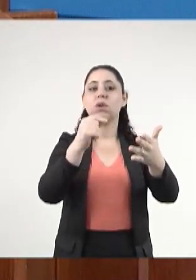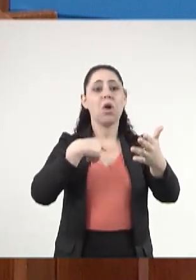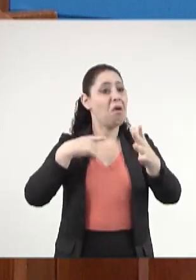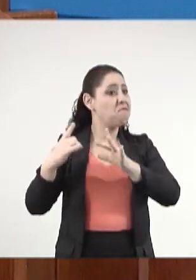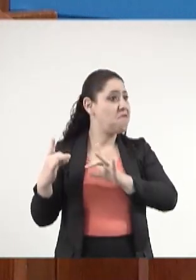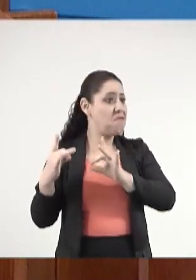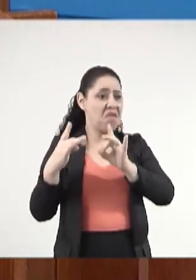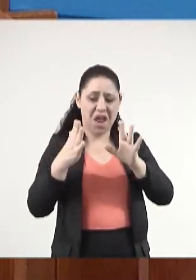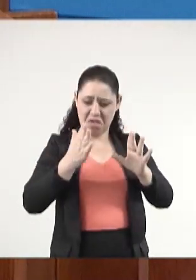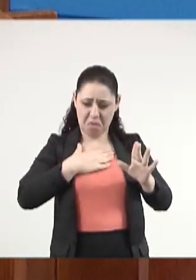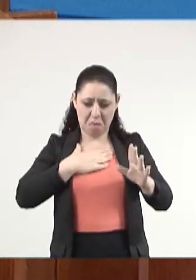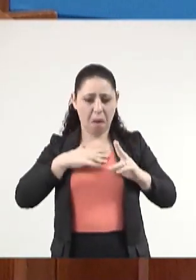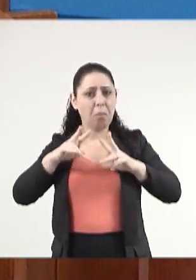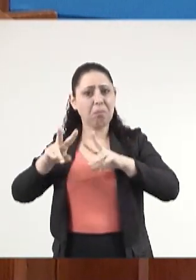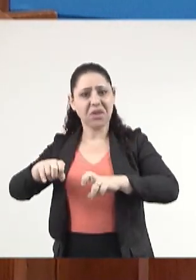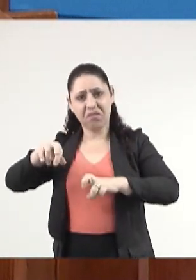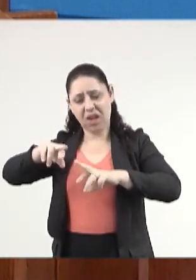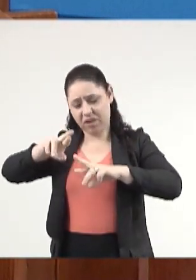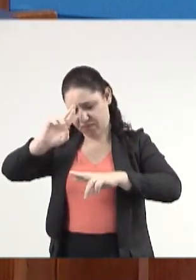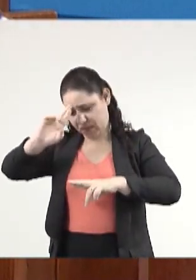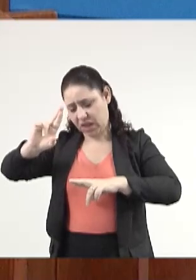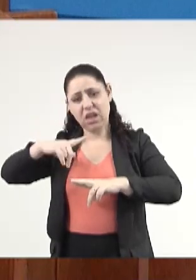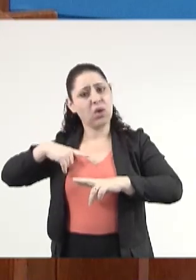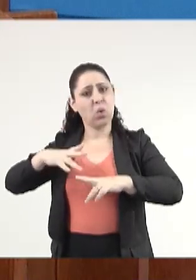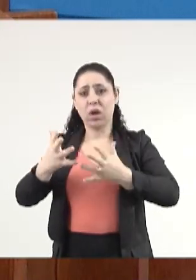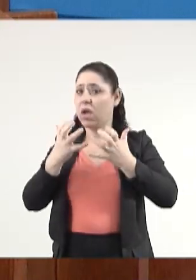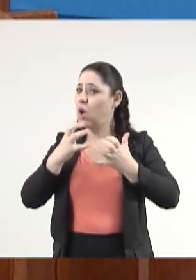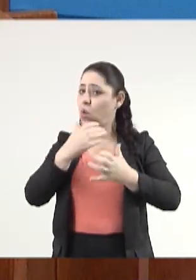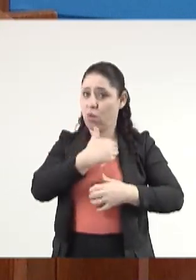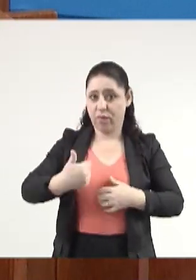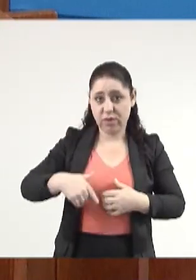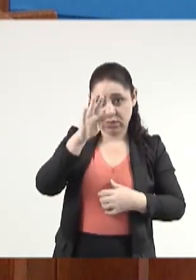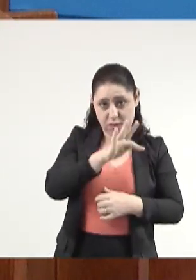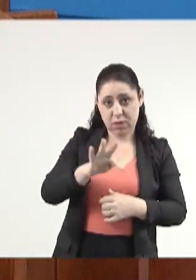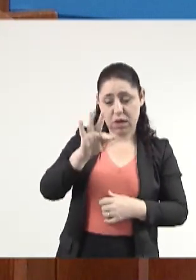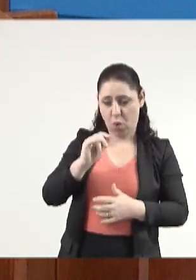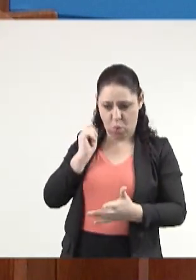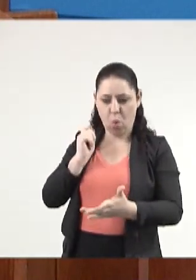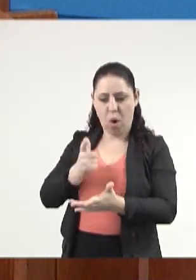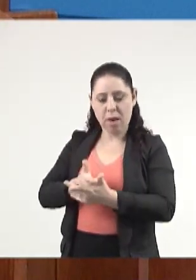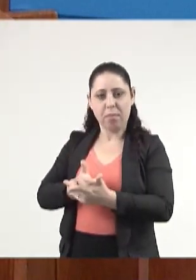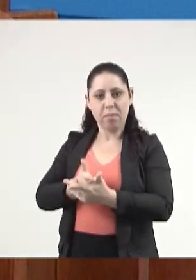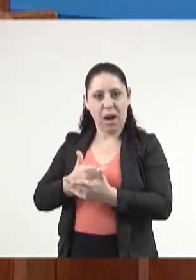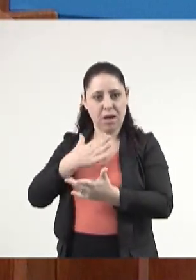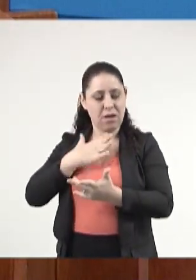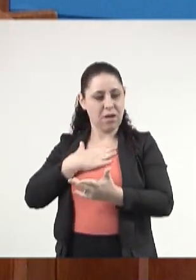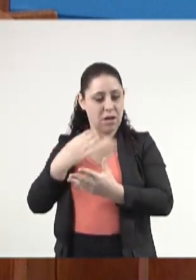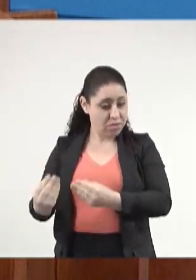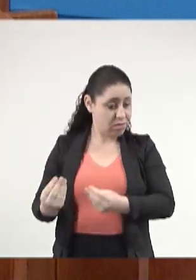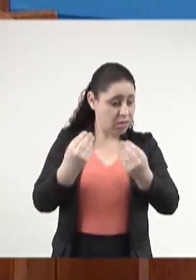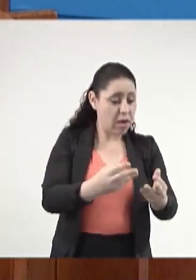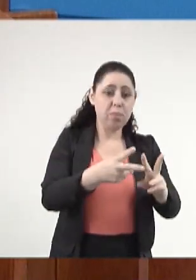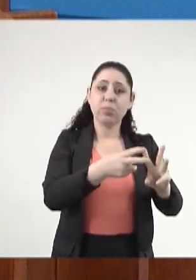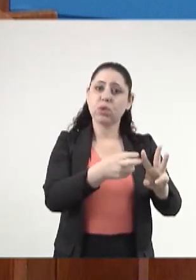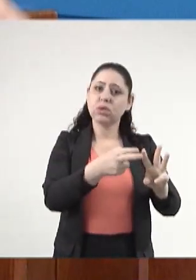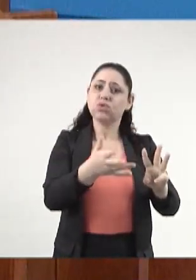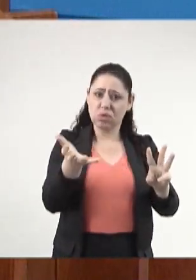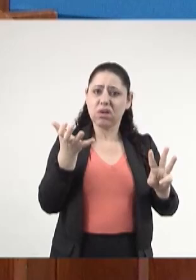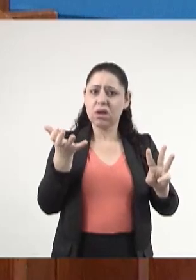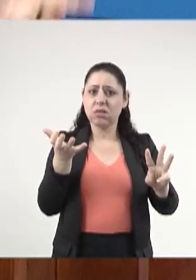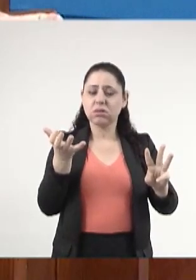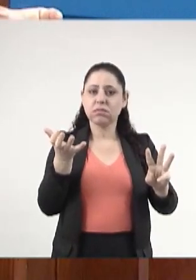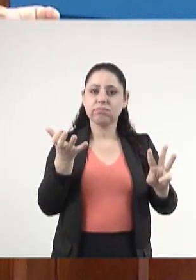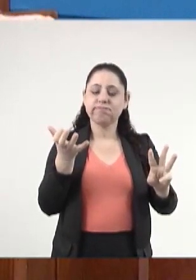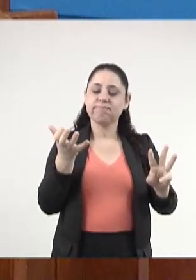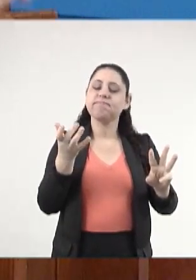eu vendo a minha propriedade. Eu quero que o governo federal compre a minha terra e dê para os índios.